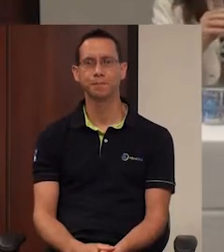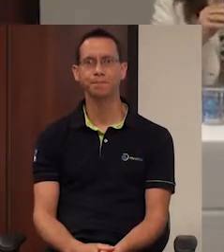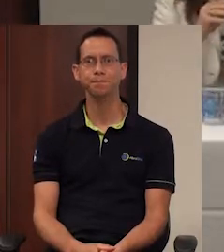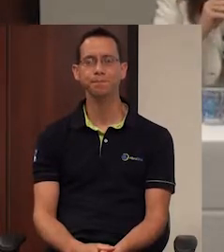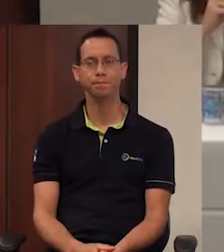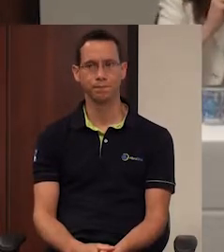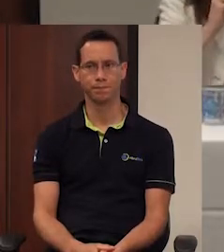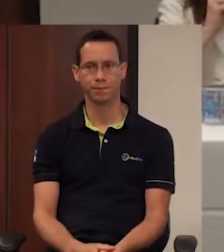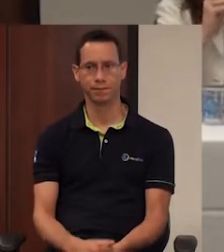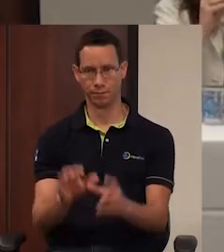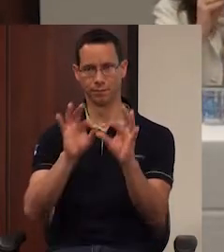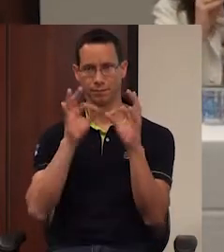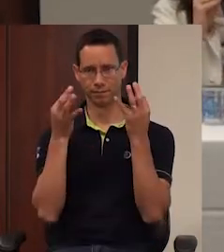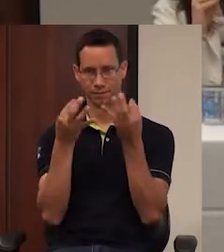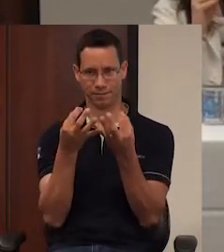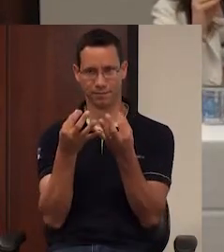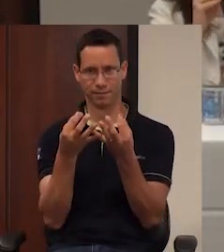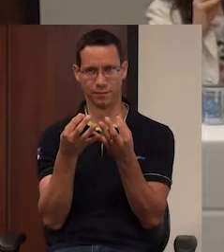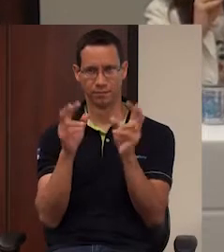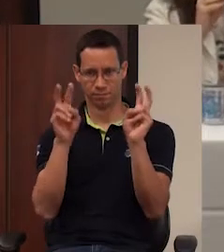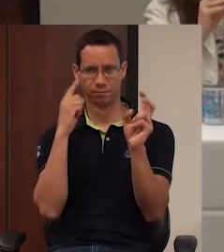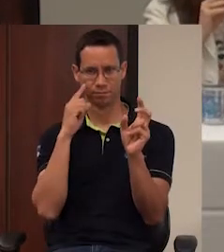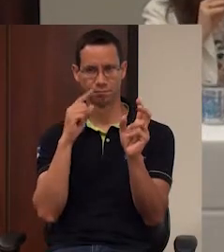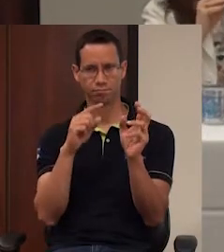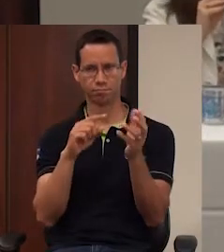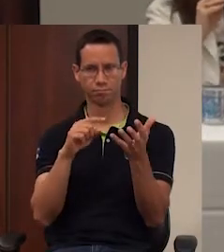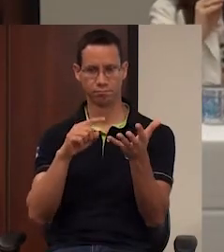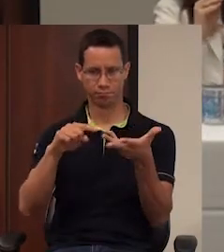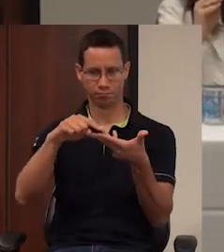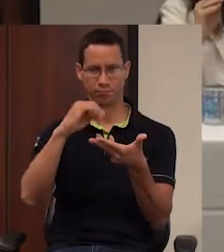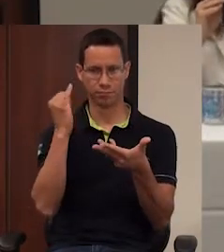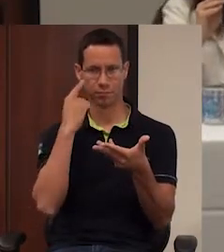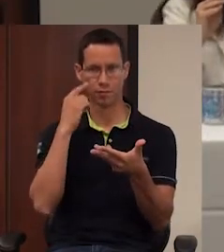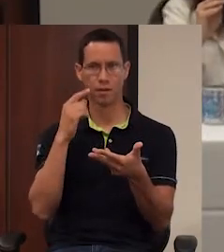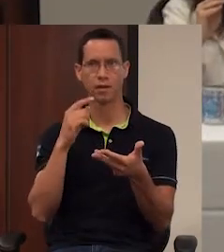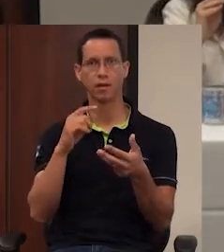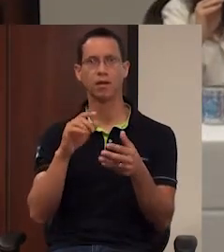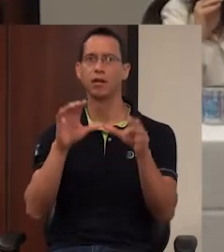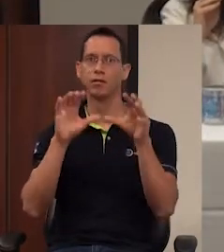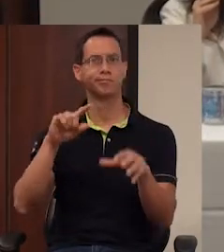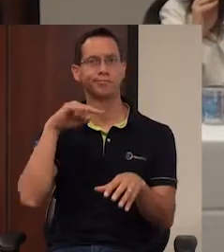relação ao mecanismo da família, eu trouxe algumas coisas interessantes. Então, é muito comum que a família seja o próprio apoio.